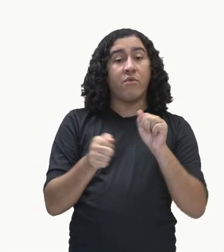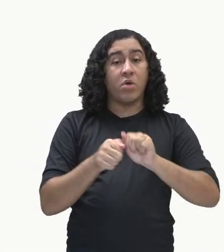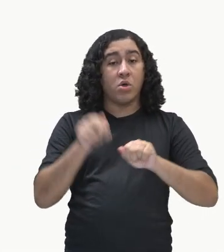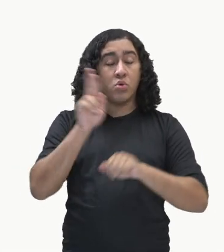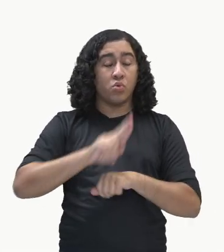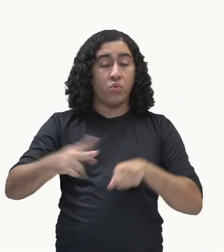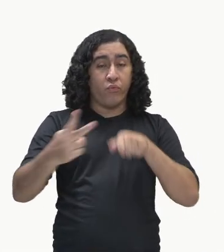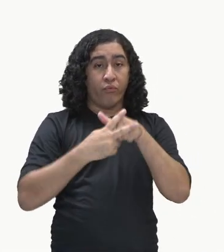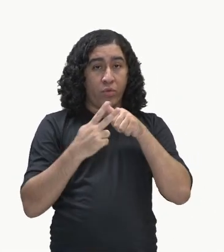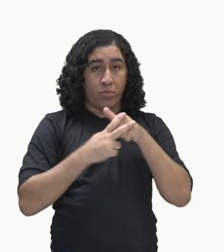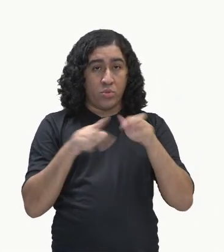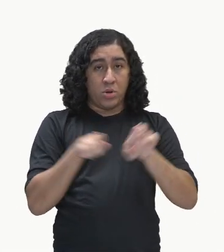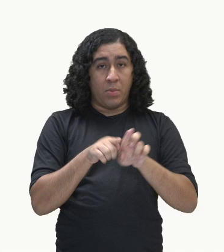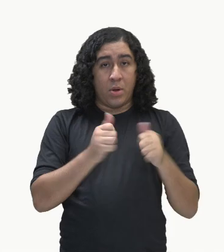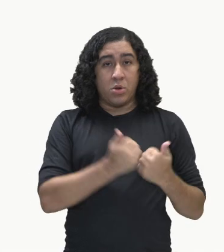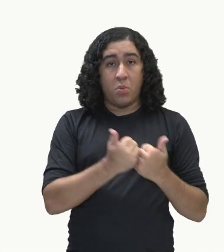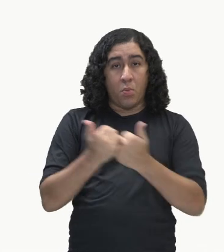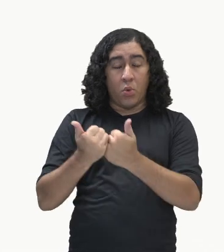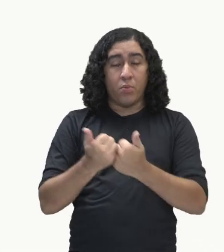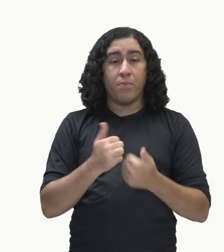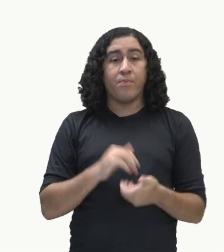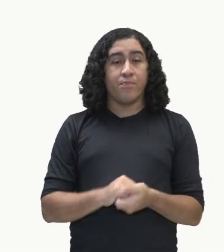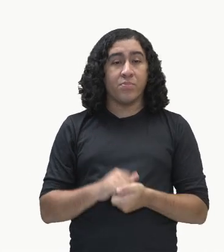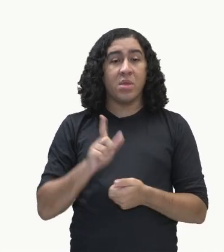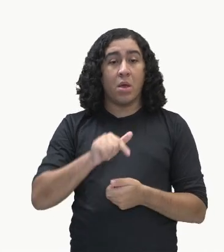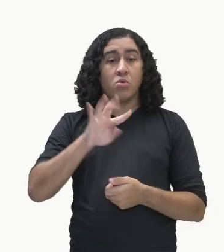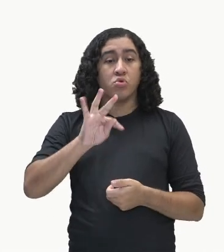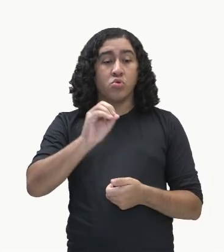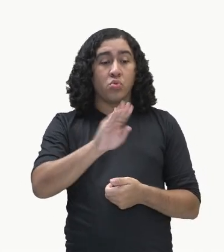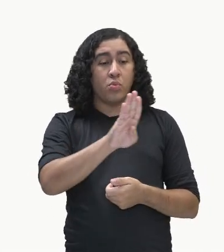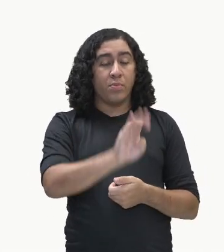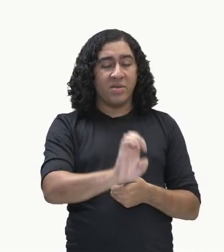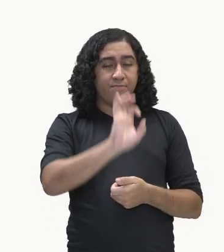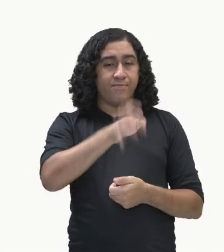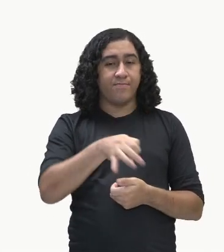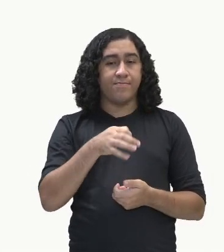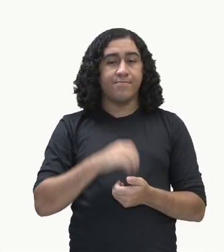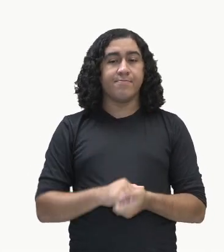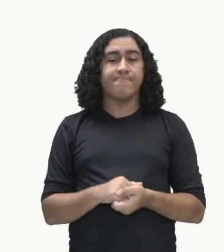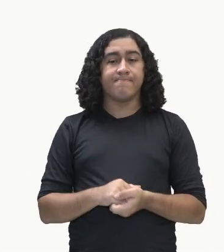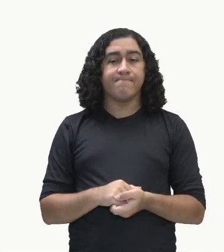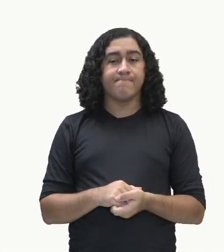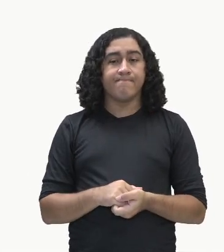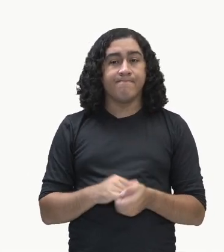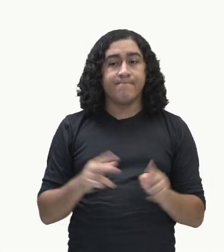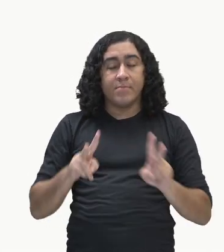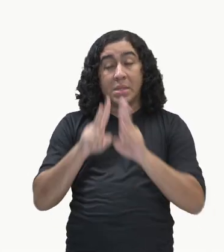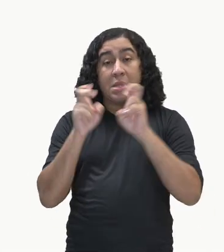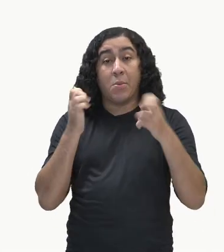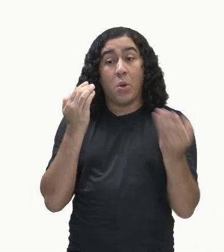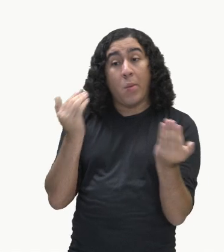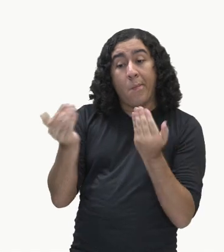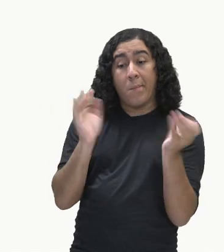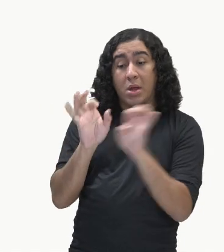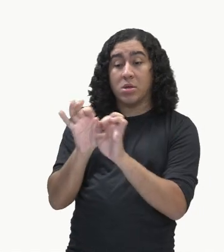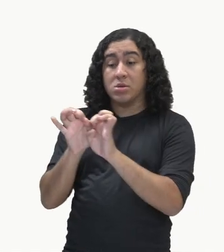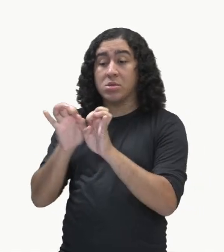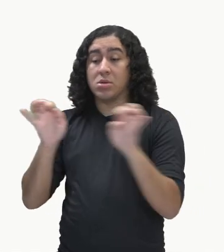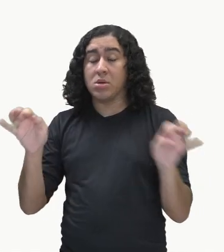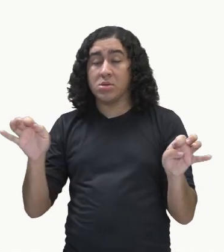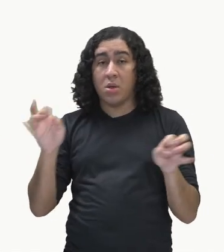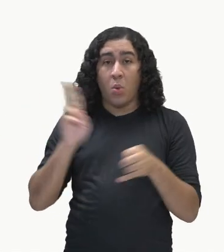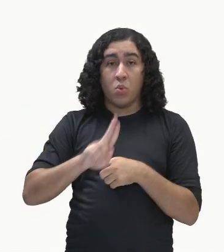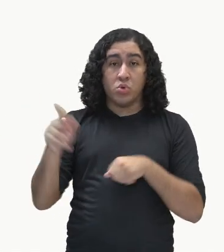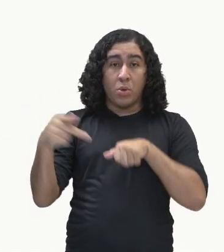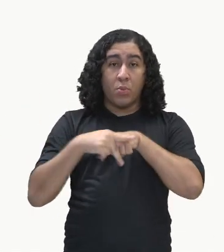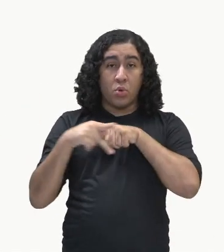que também é um verbo auxiliar, no caso o verbo to be, ok? Então, para apontar algo à distância, eu utilizo o